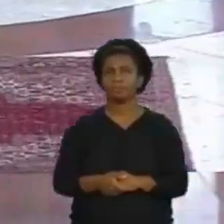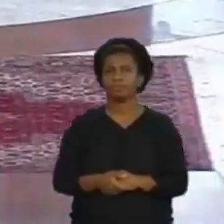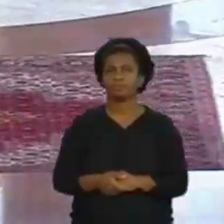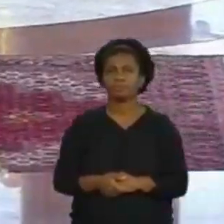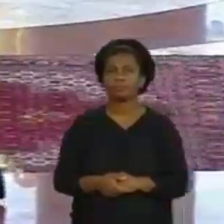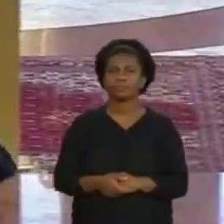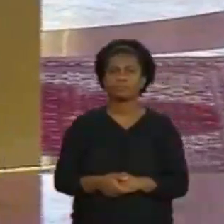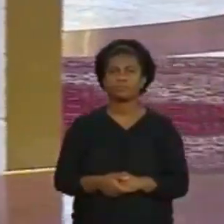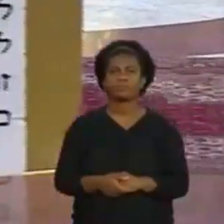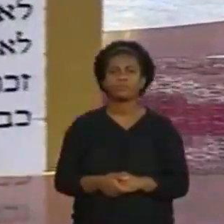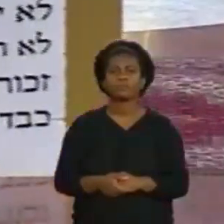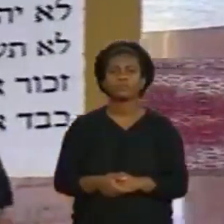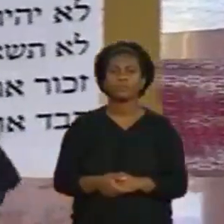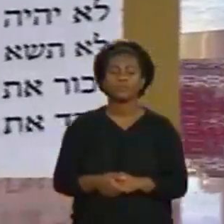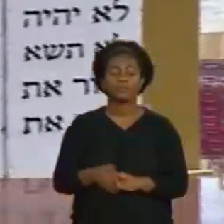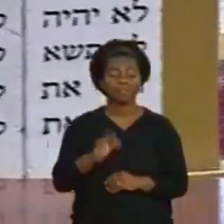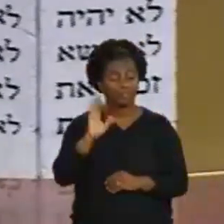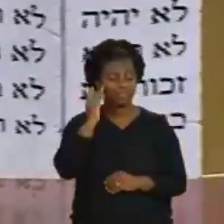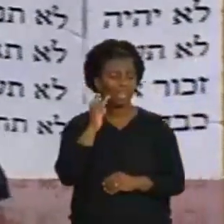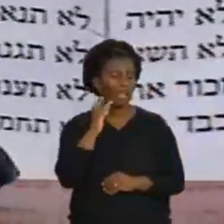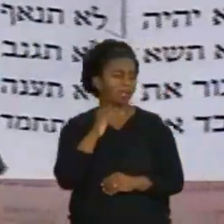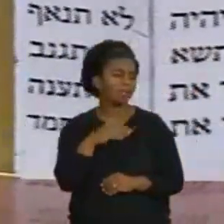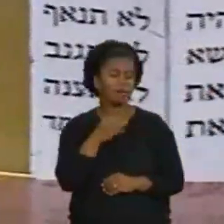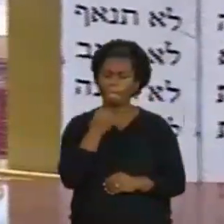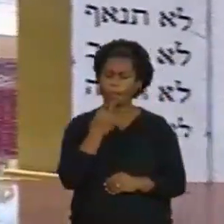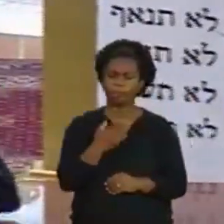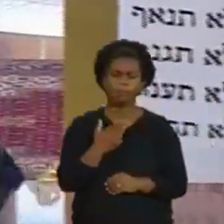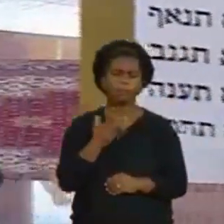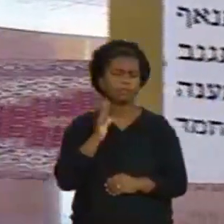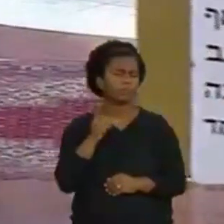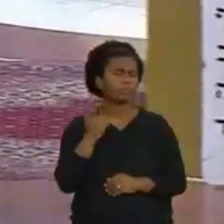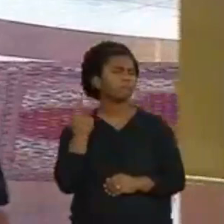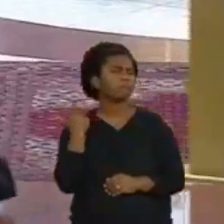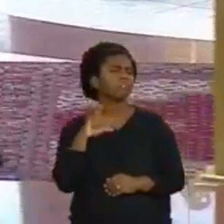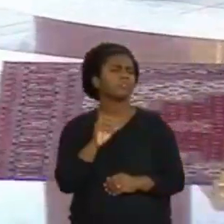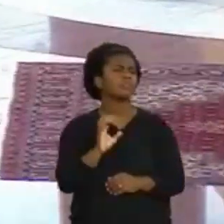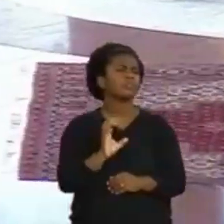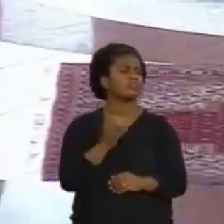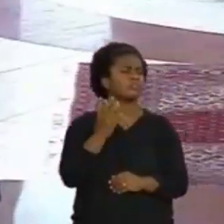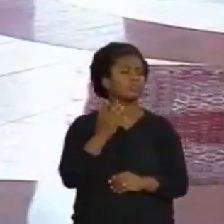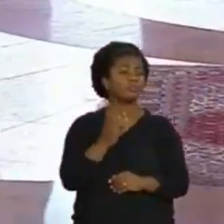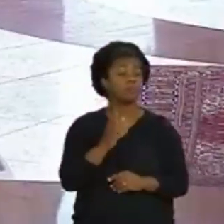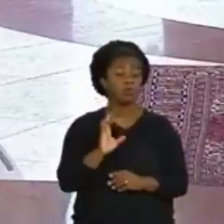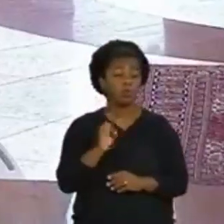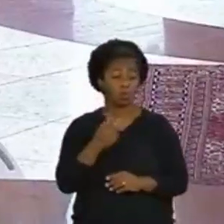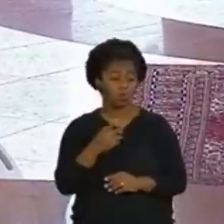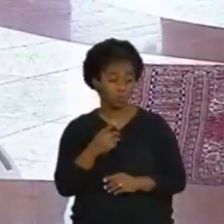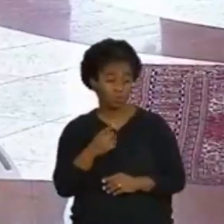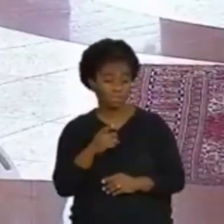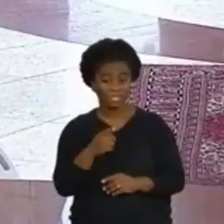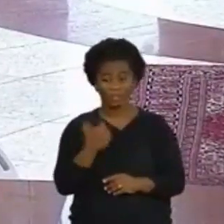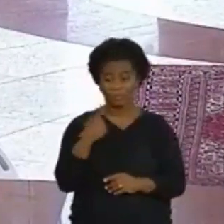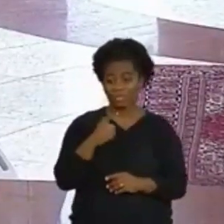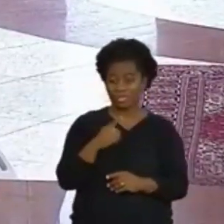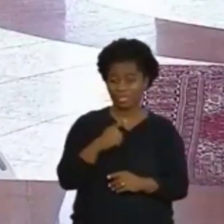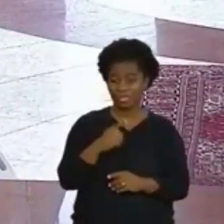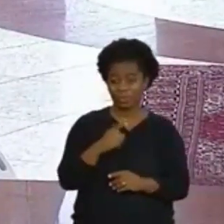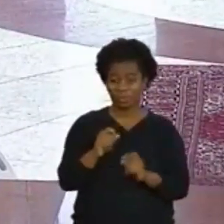Você vai achar que está bom. Ou então você não vai conseguir o que você quer, da maneira que você